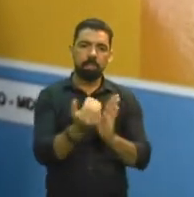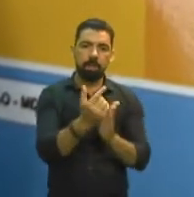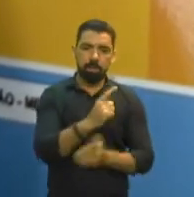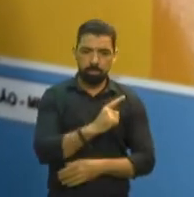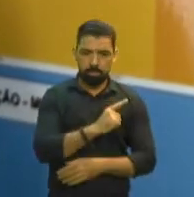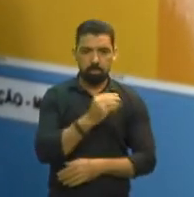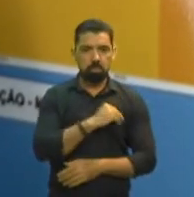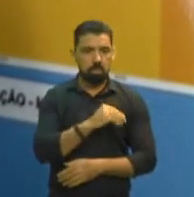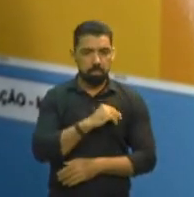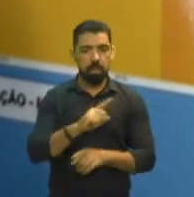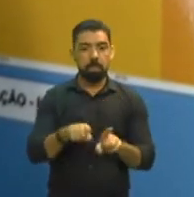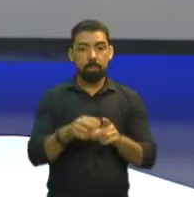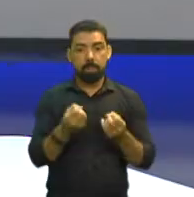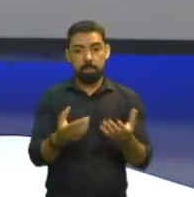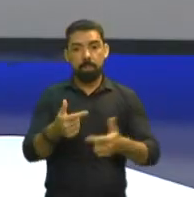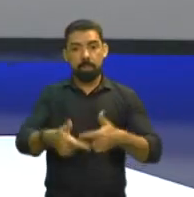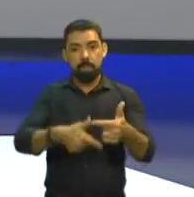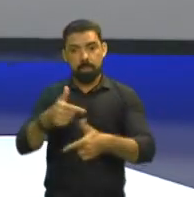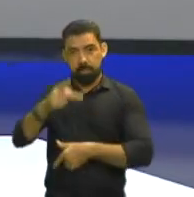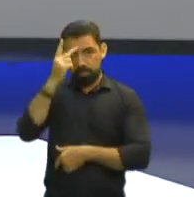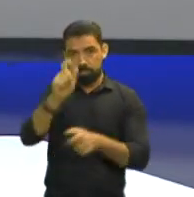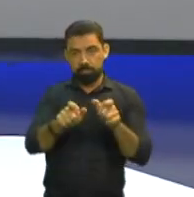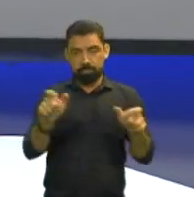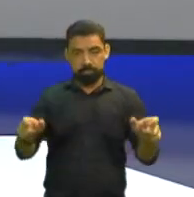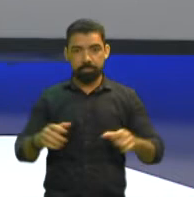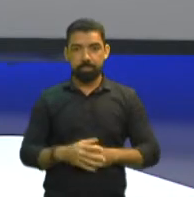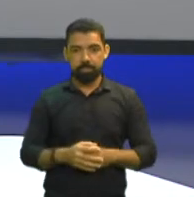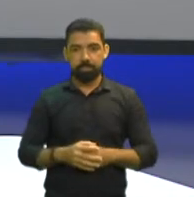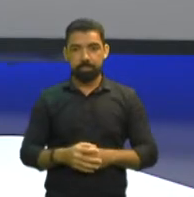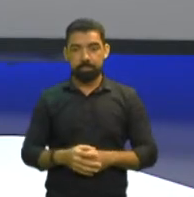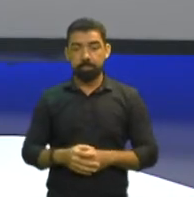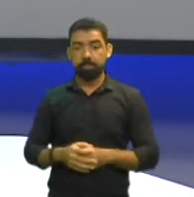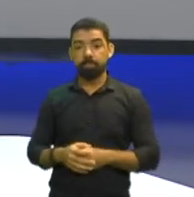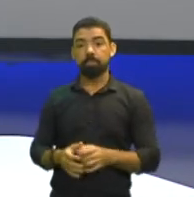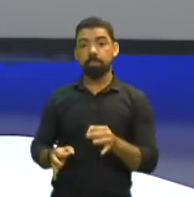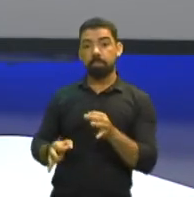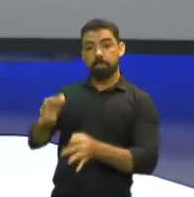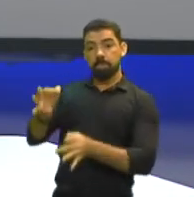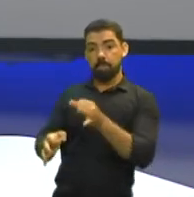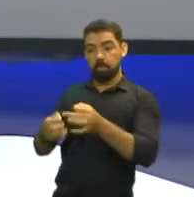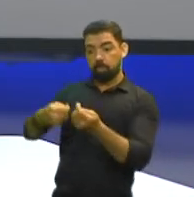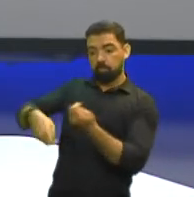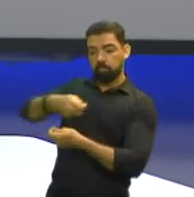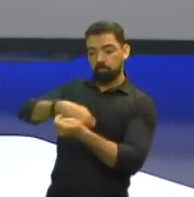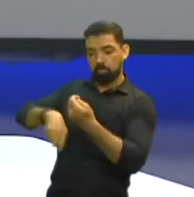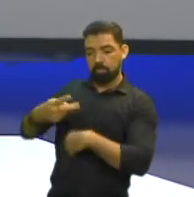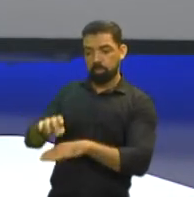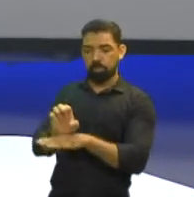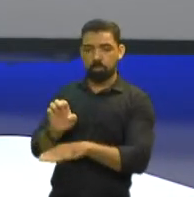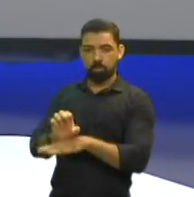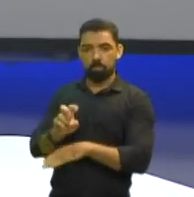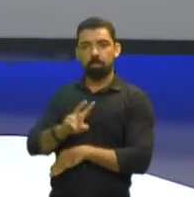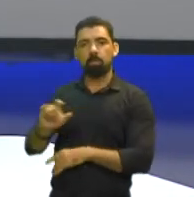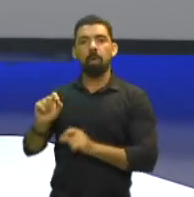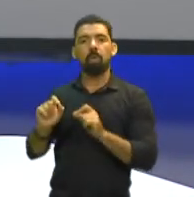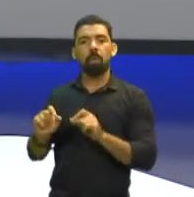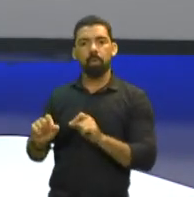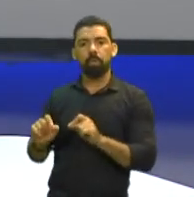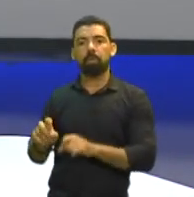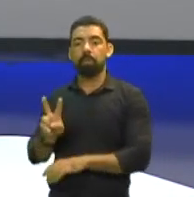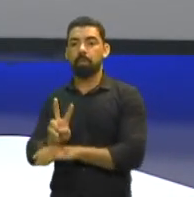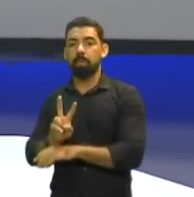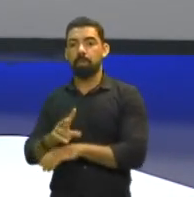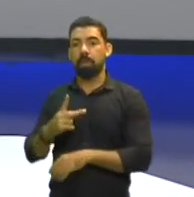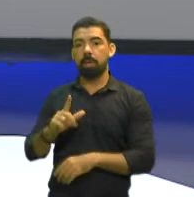gerar empregos. O Tribunal de Contas do Estado vai funcionar em regime de plantão devido ao recesso que acontece a partir de